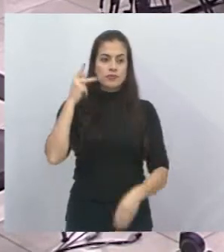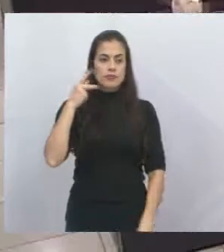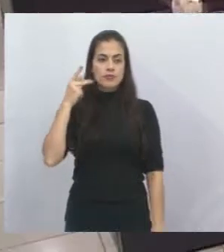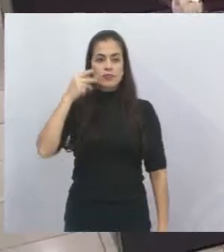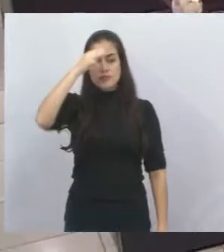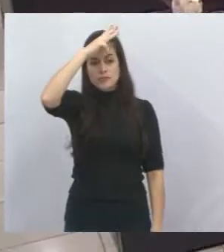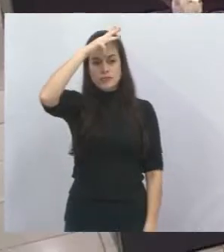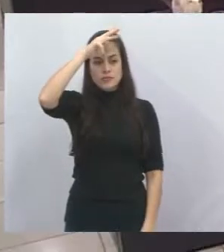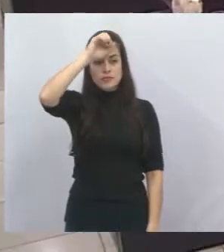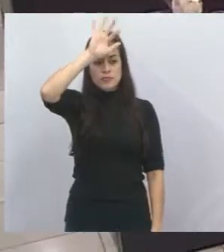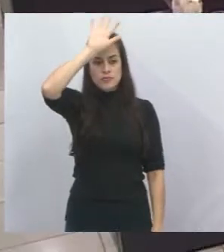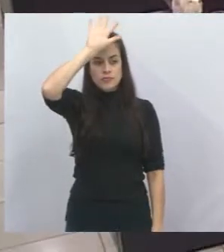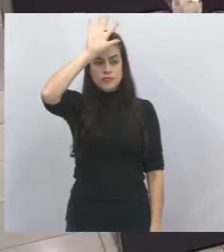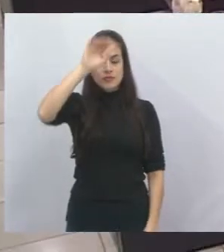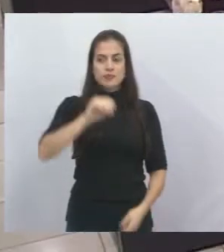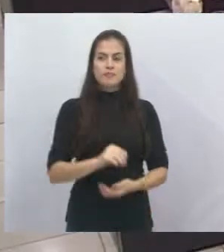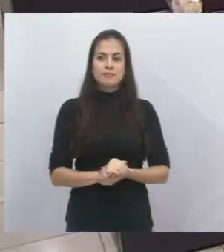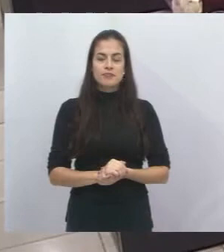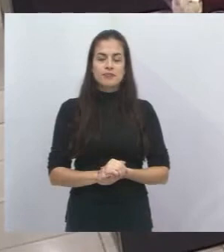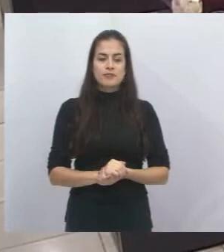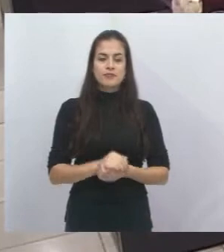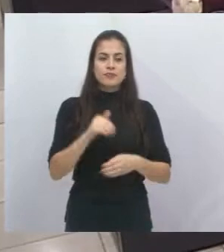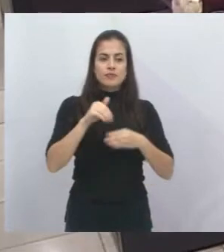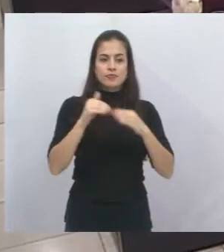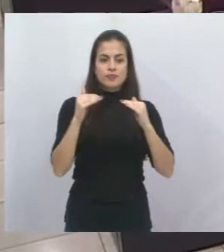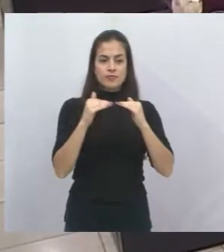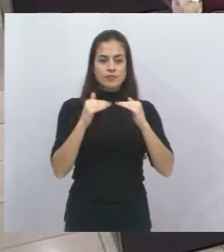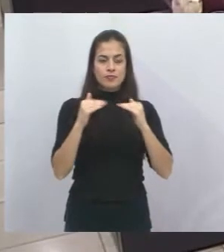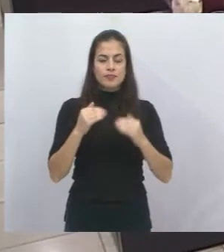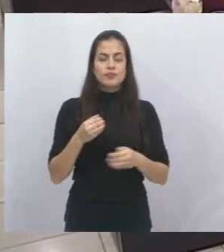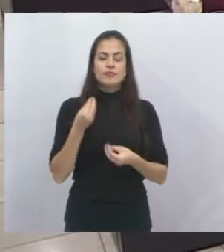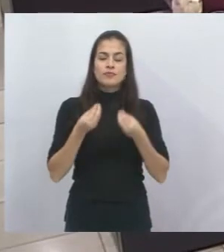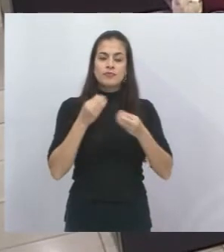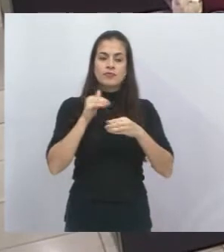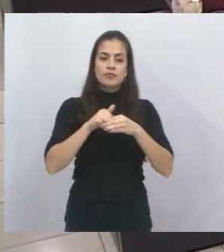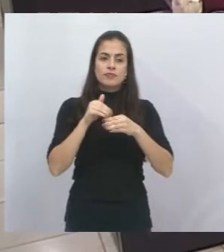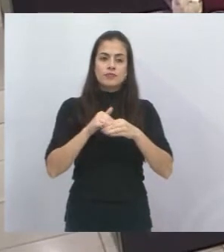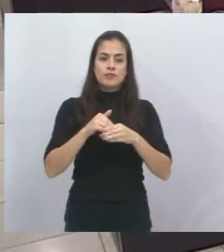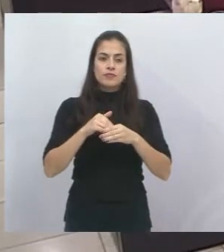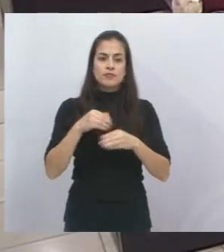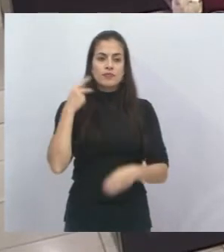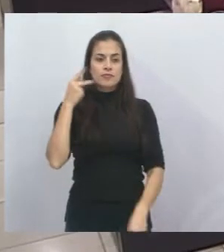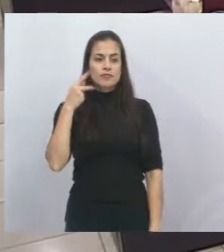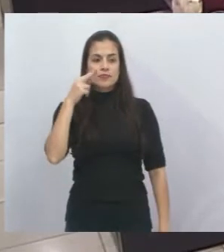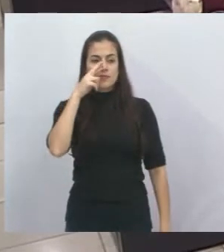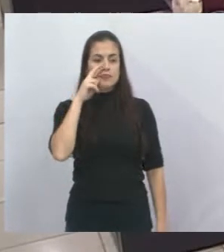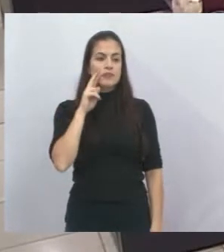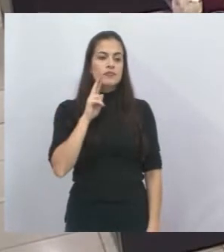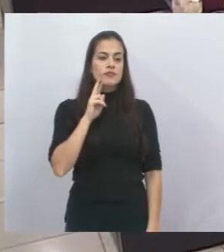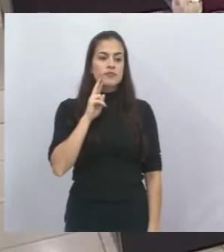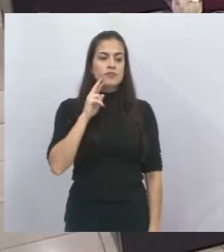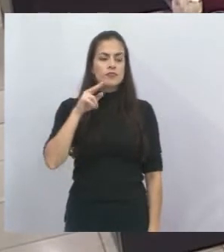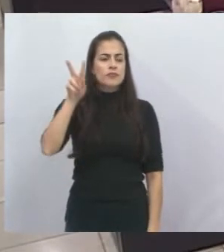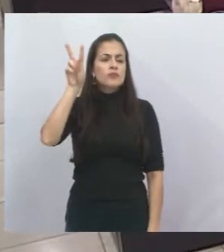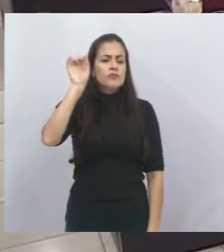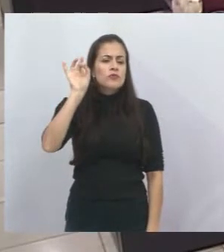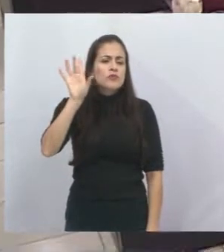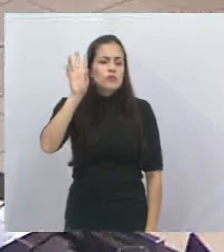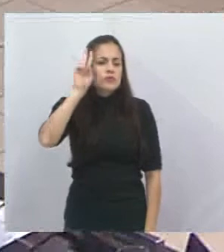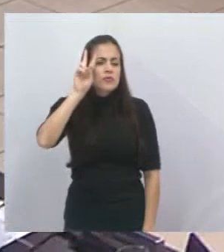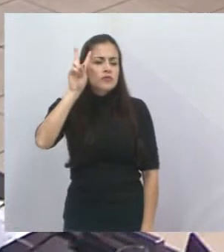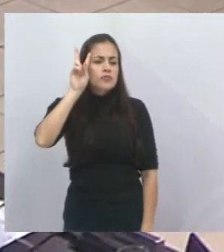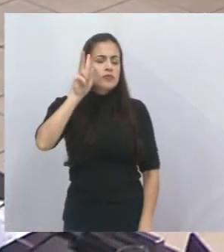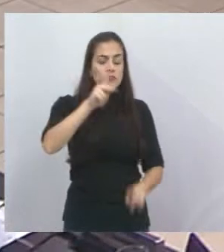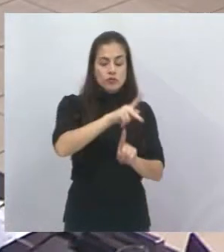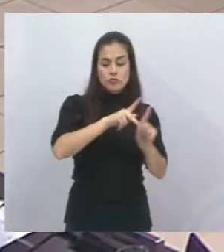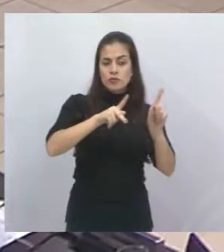Rodrigo Salomão? Favorável. Como vota o vereador Rogério Timóteo? Só lembrando que a Previdência,